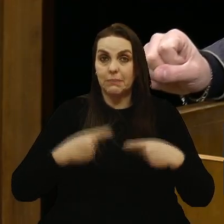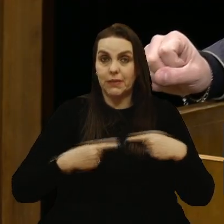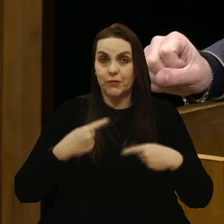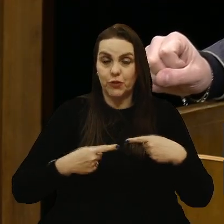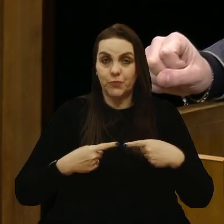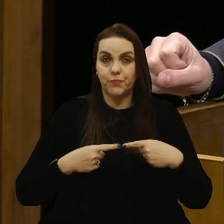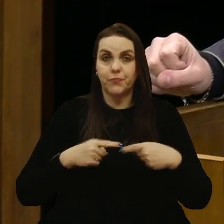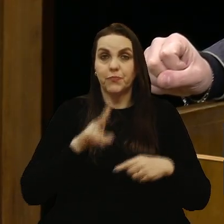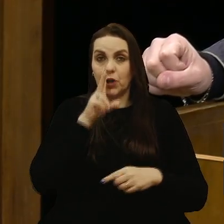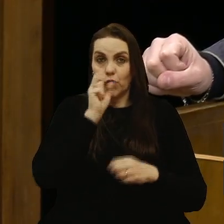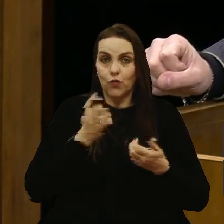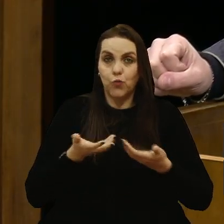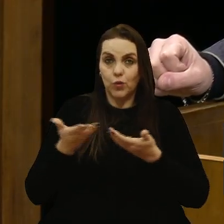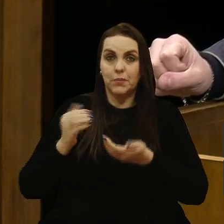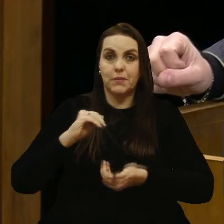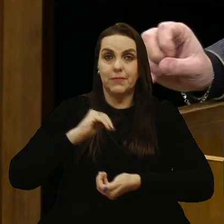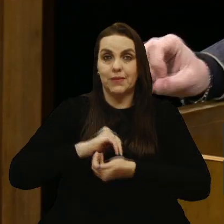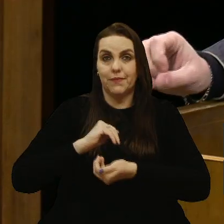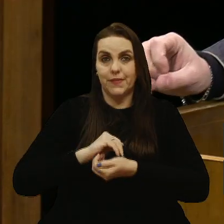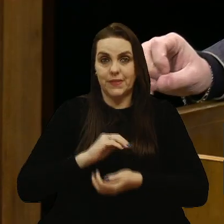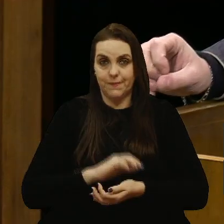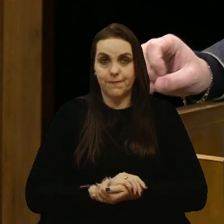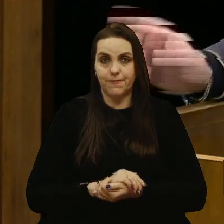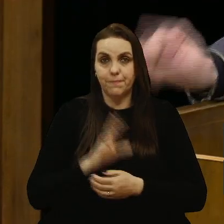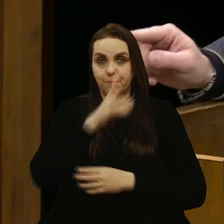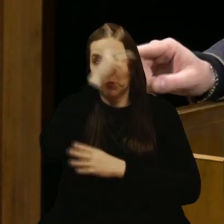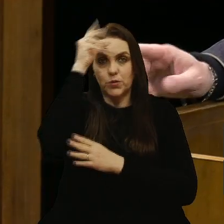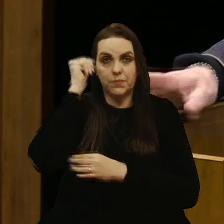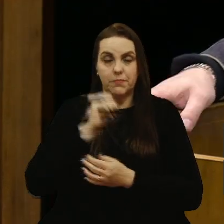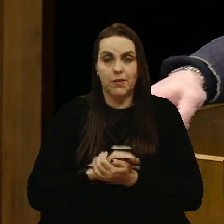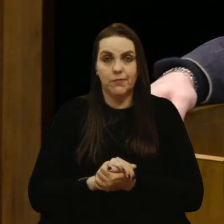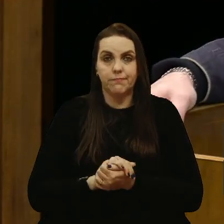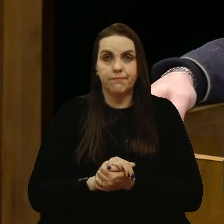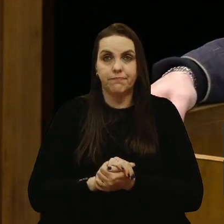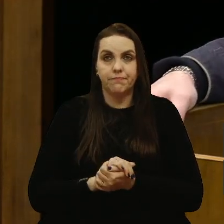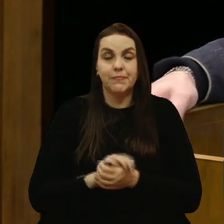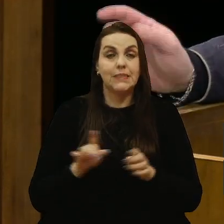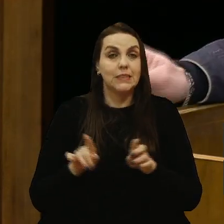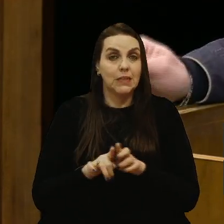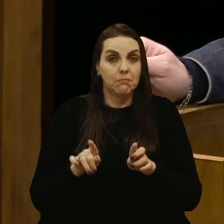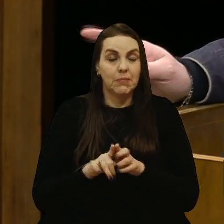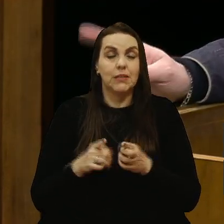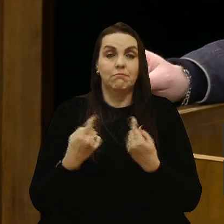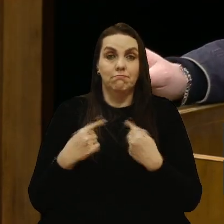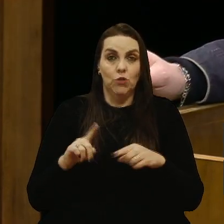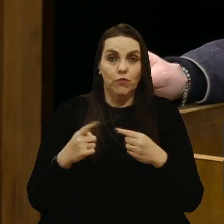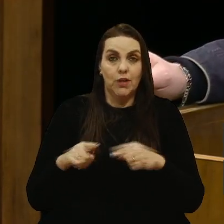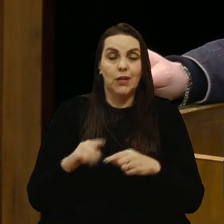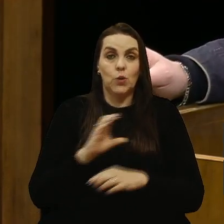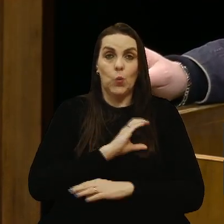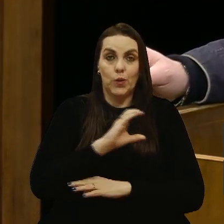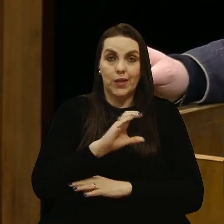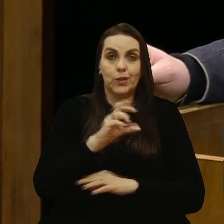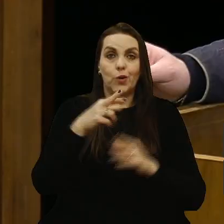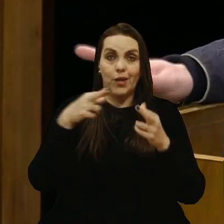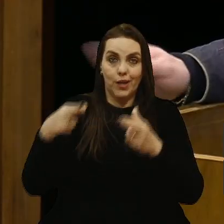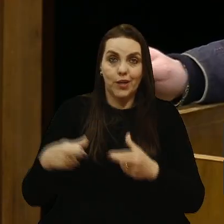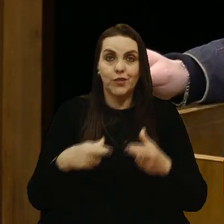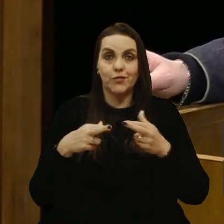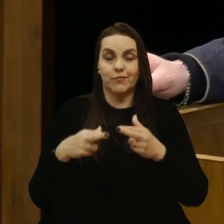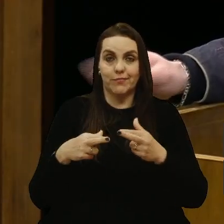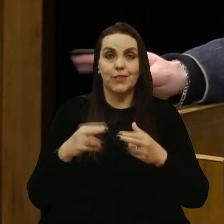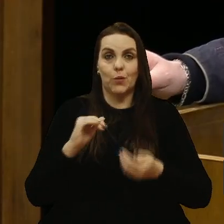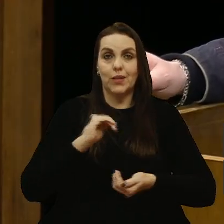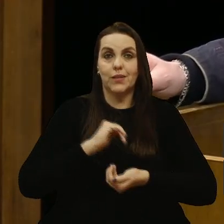o fortalecimento da Defesa Civil Municipal, inclusive provocado pelo coordenador regional de